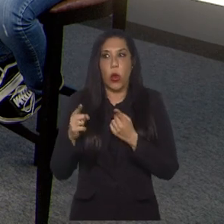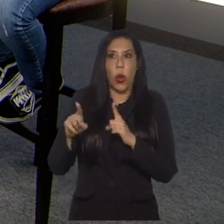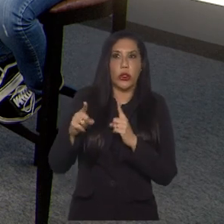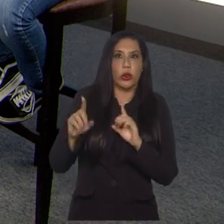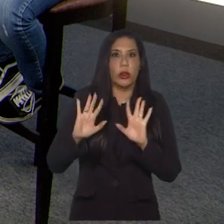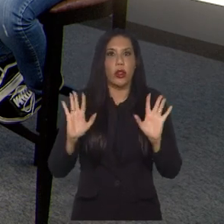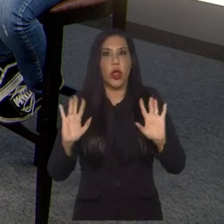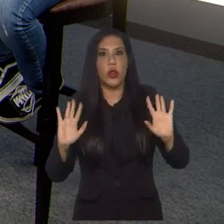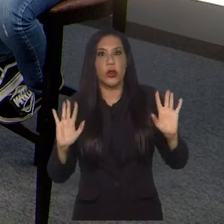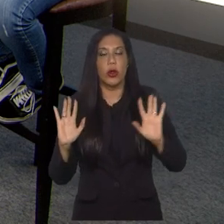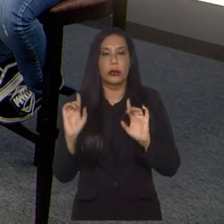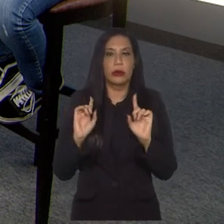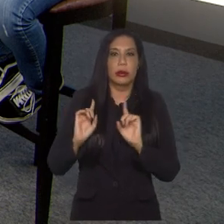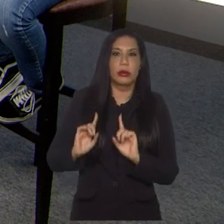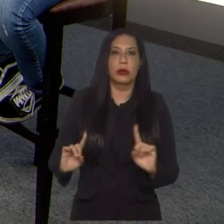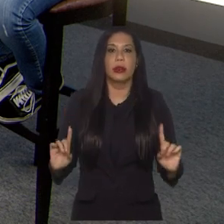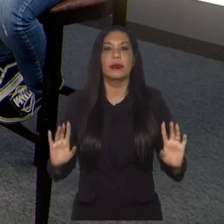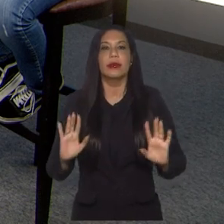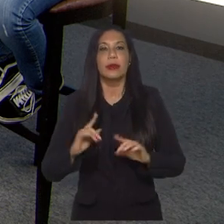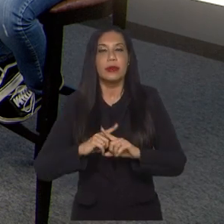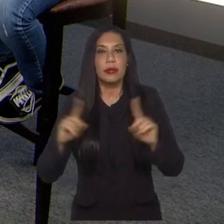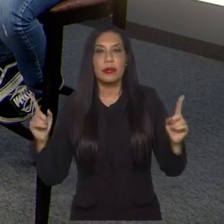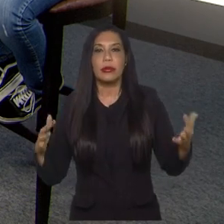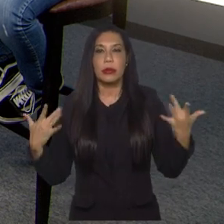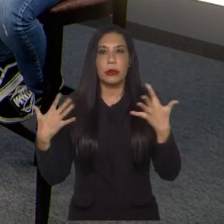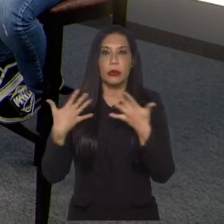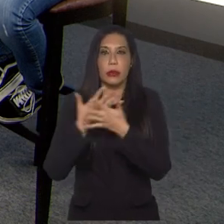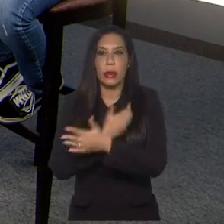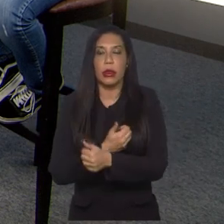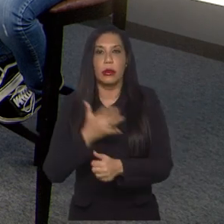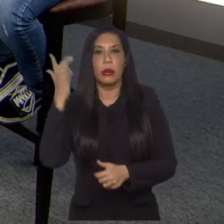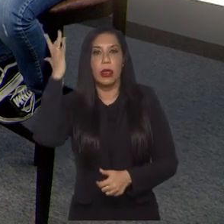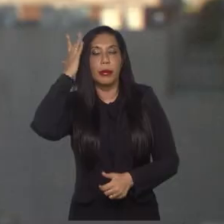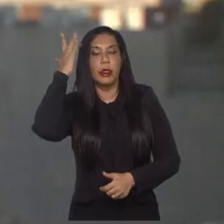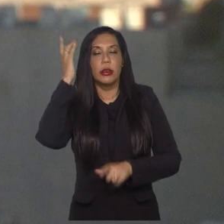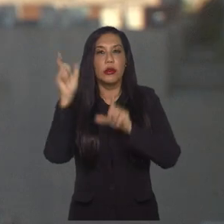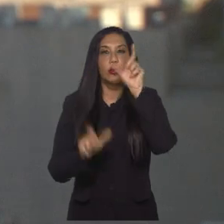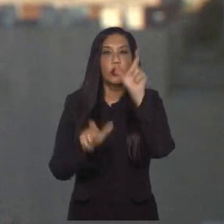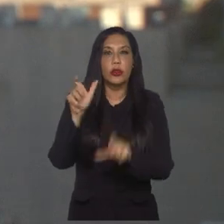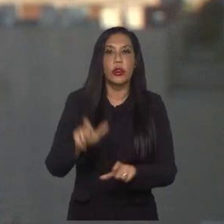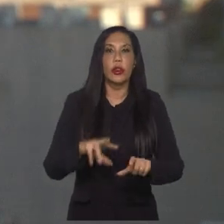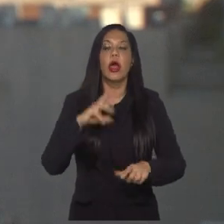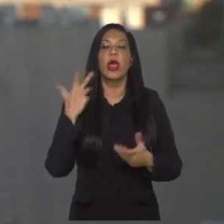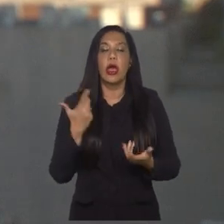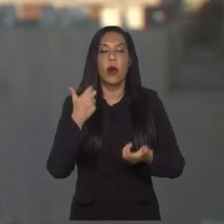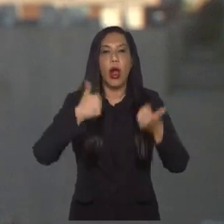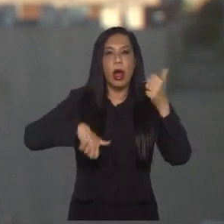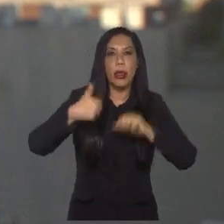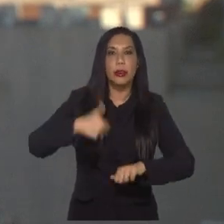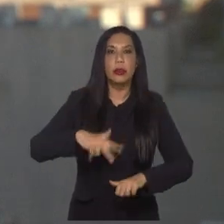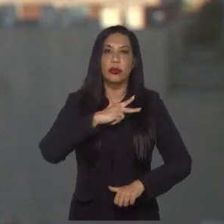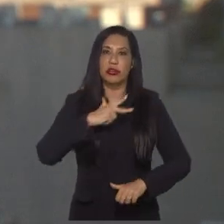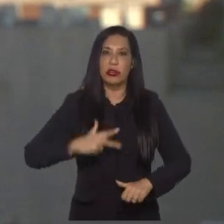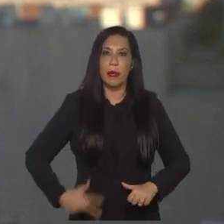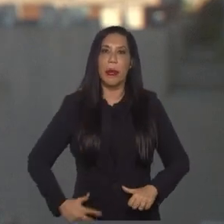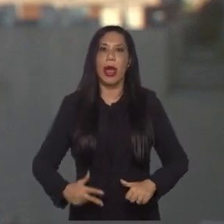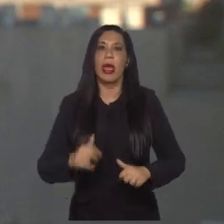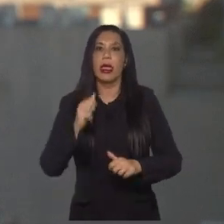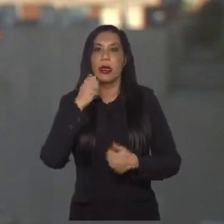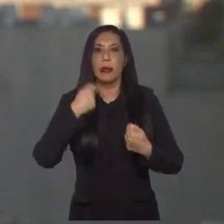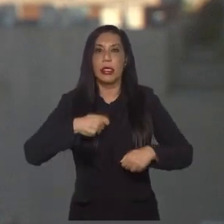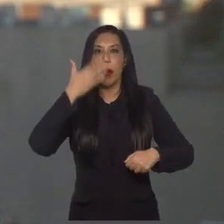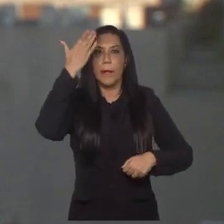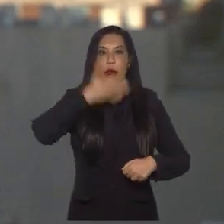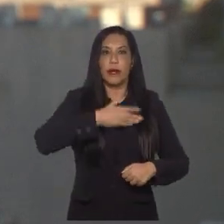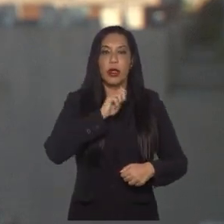tentando incomodar com esses passos mais longos, na velocidade, na agilidade, na habilidade das jogadoras. Então eu vejo uma Dinamarca tendo que se provar